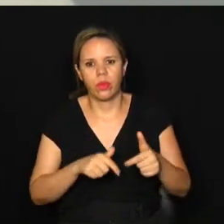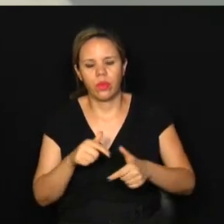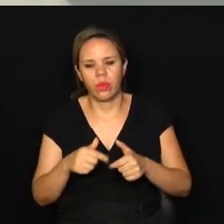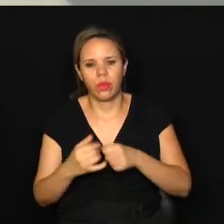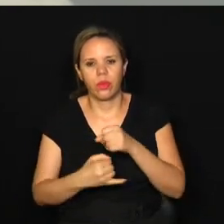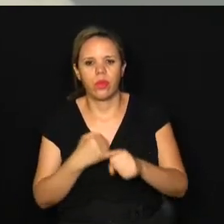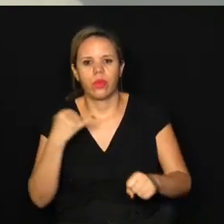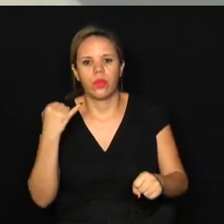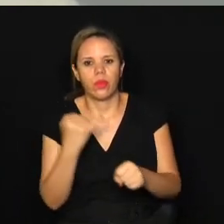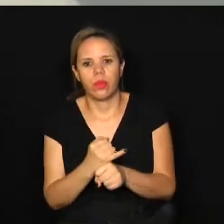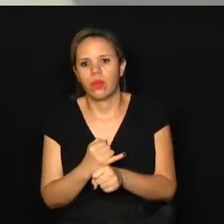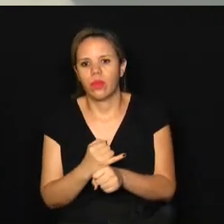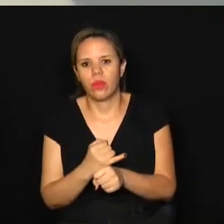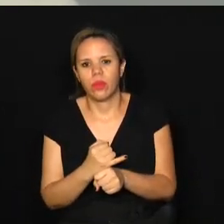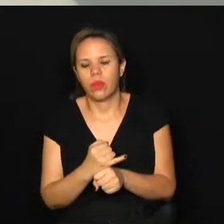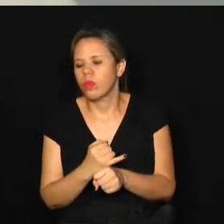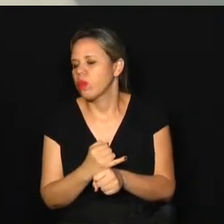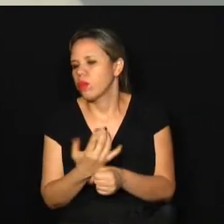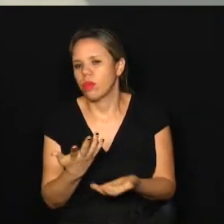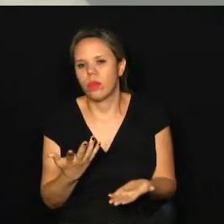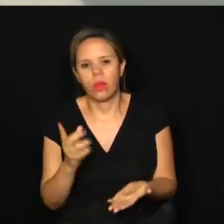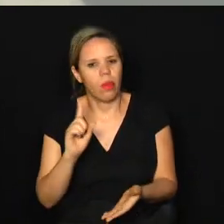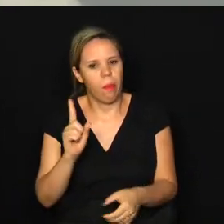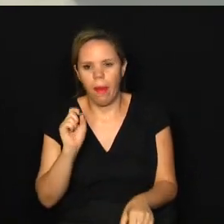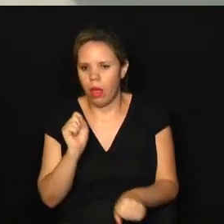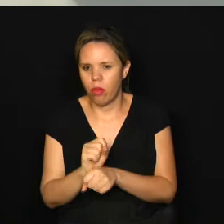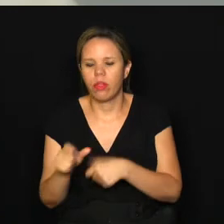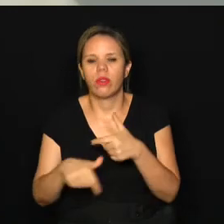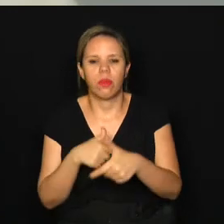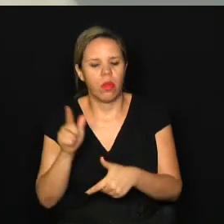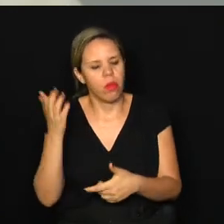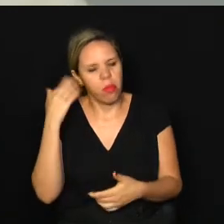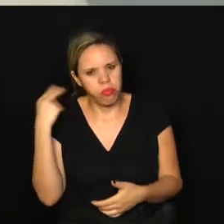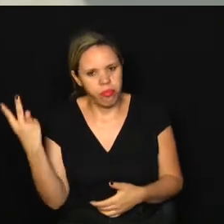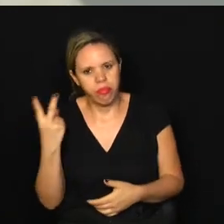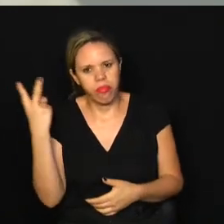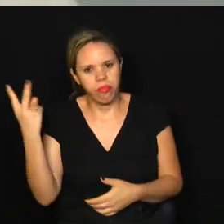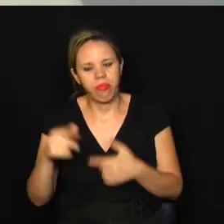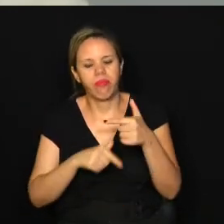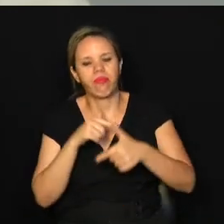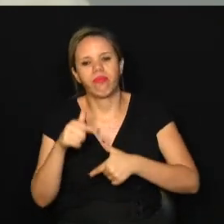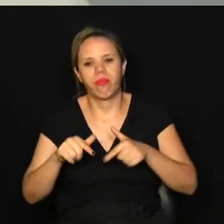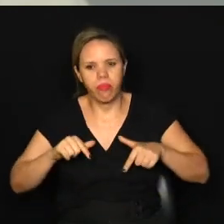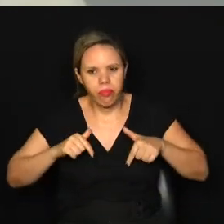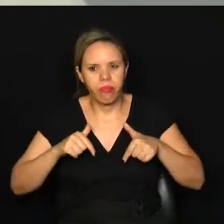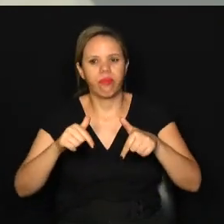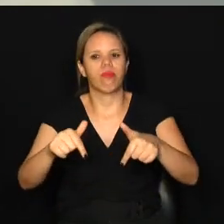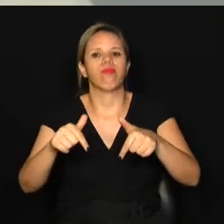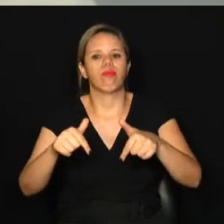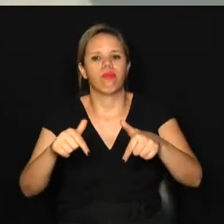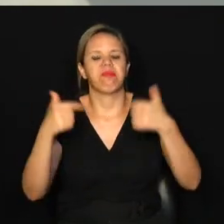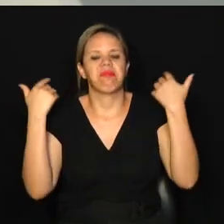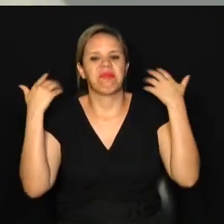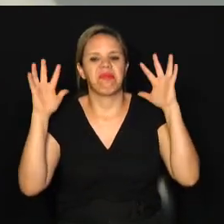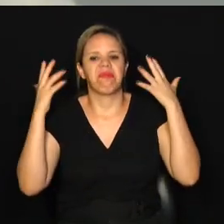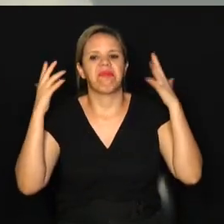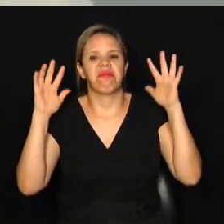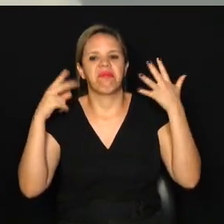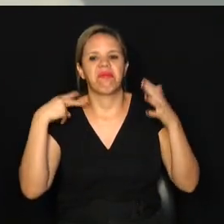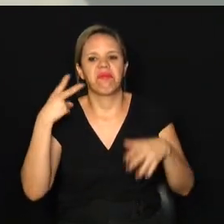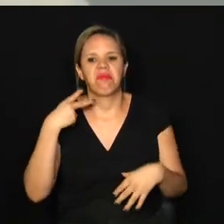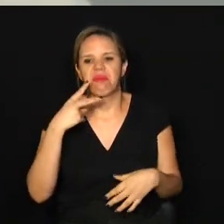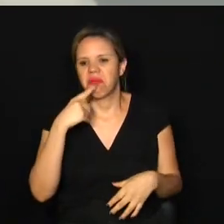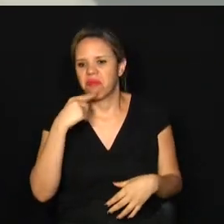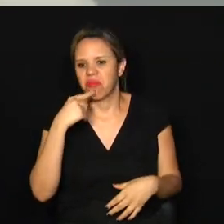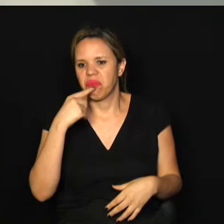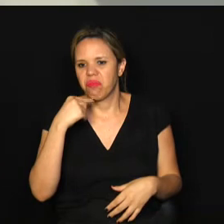online, não deixou de trabalhar, e eu reconheço também a atuação da Vossa Excelência. Então, parabéns, vereador Gilberto